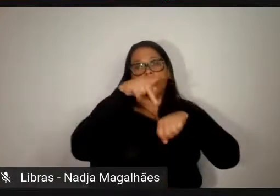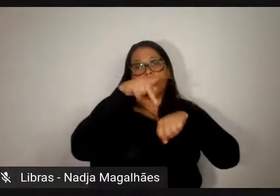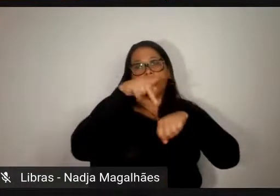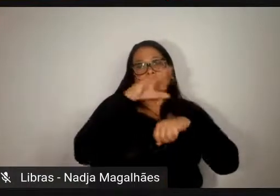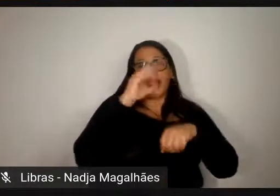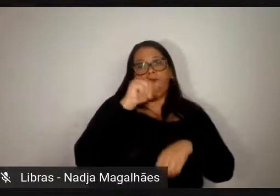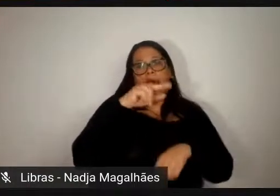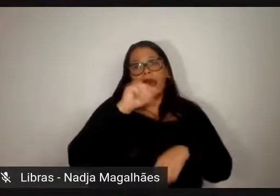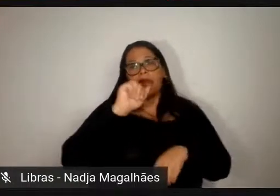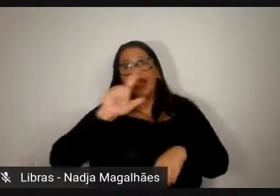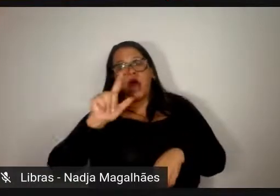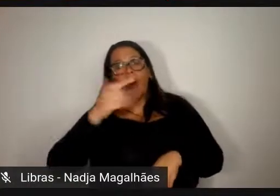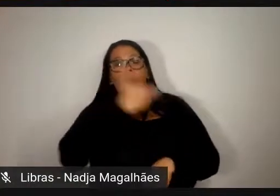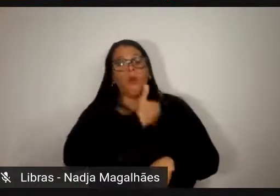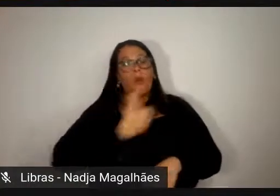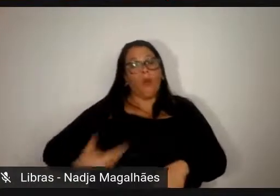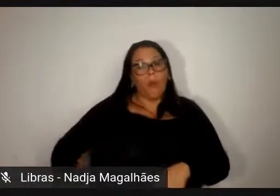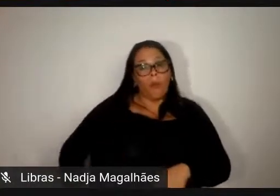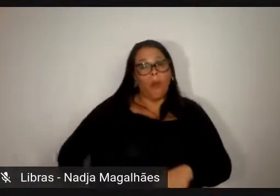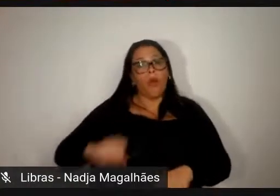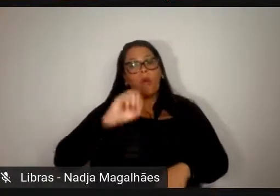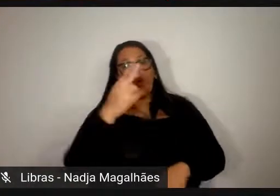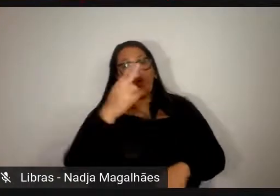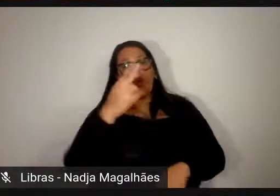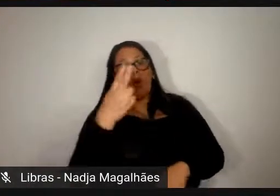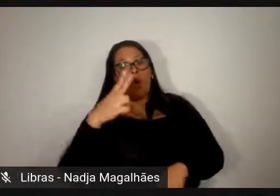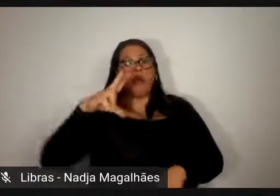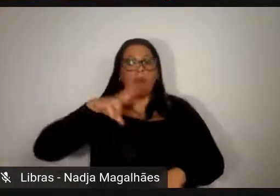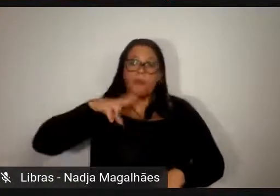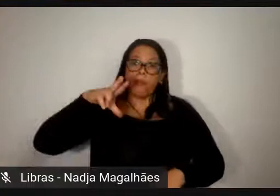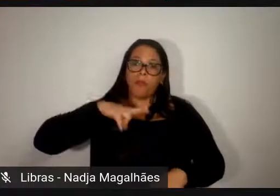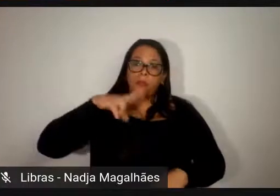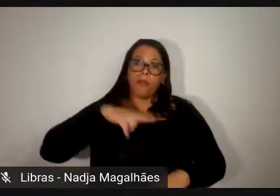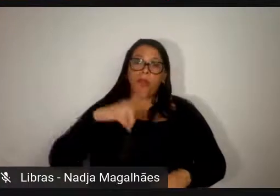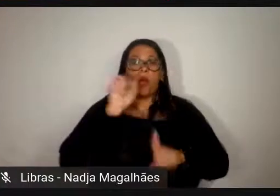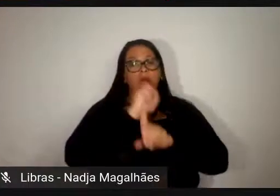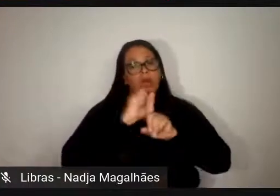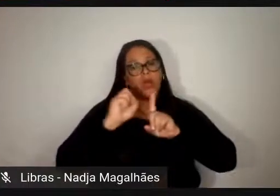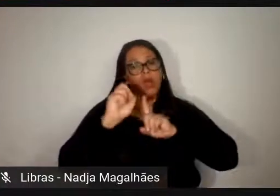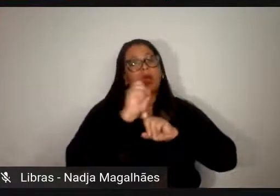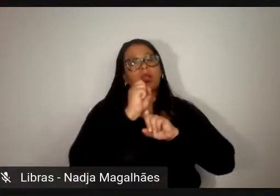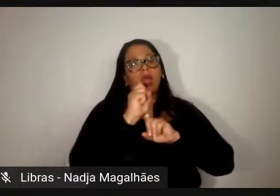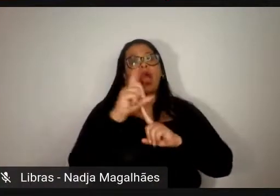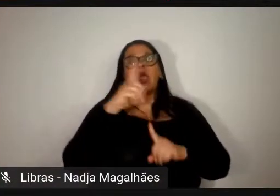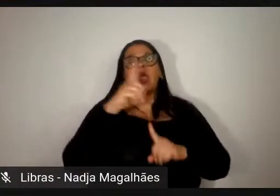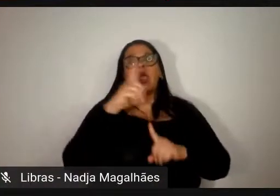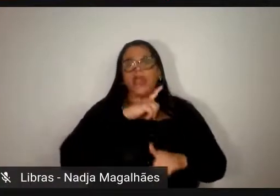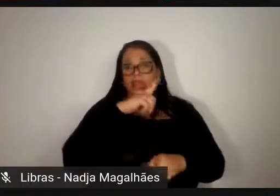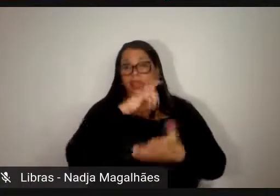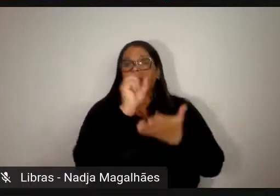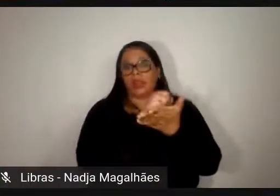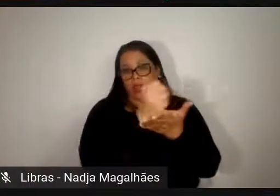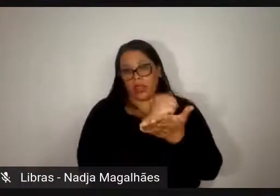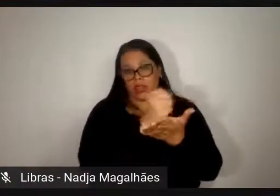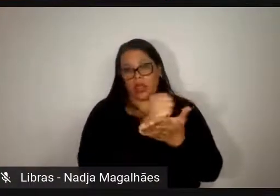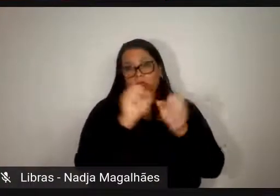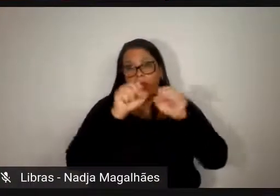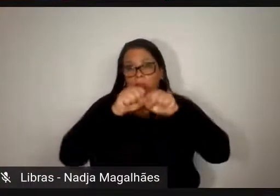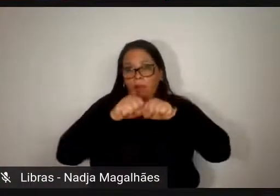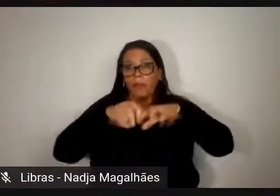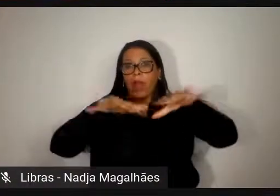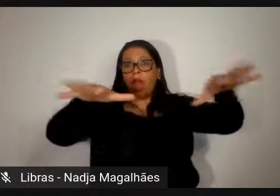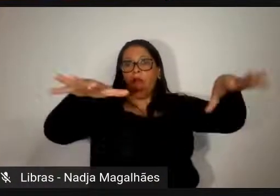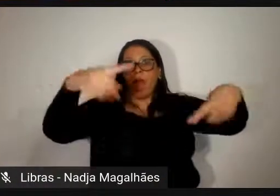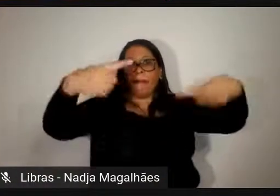TV pública, ou nessas da sociedade, e também a transmissão de plenário, ela